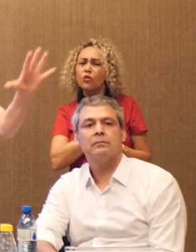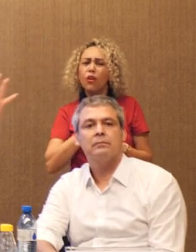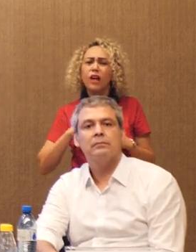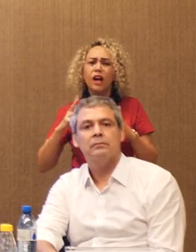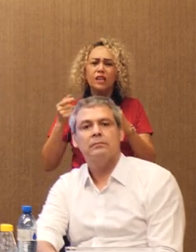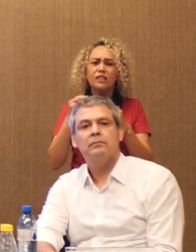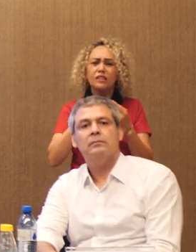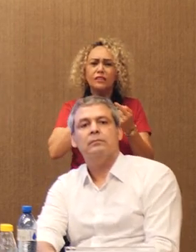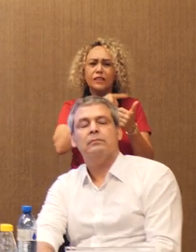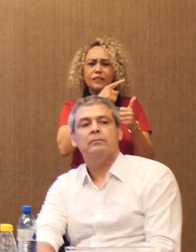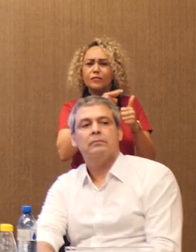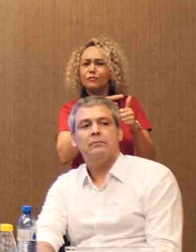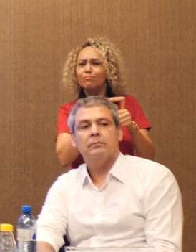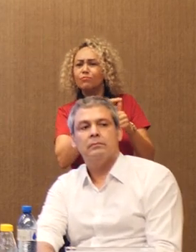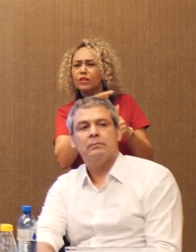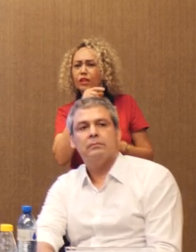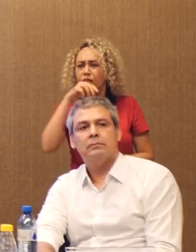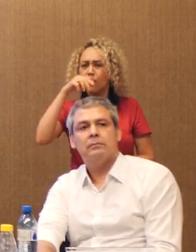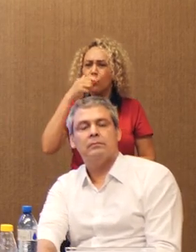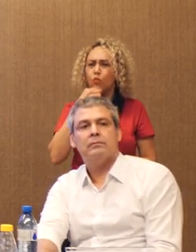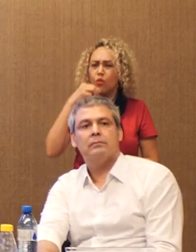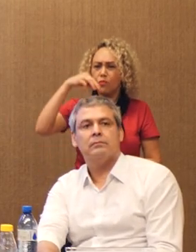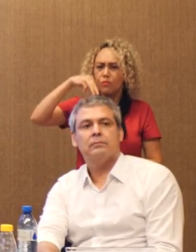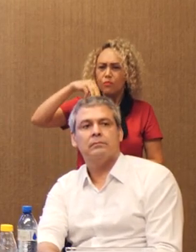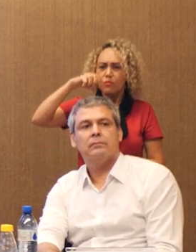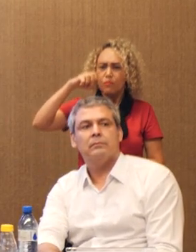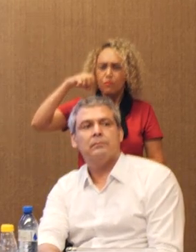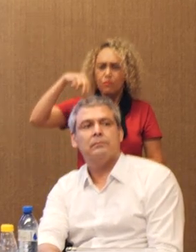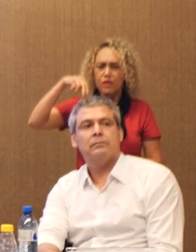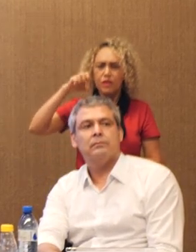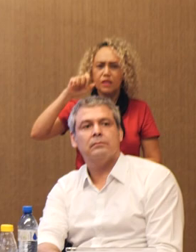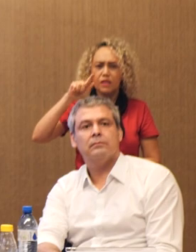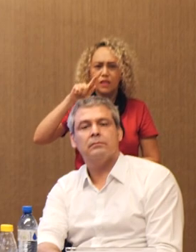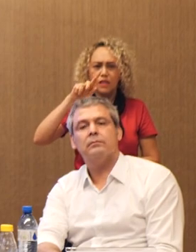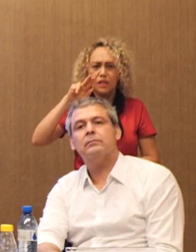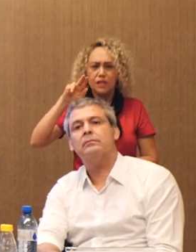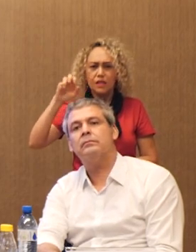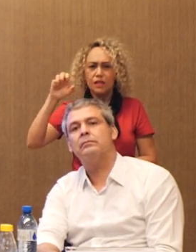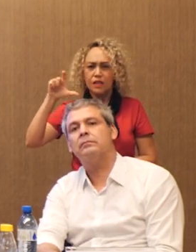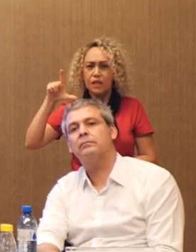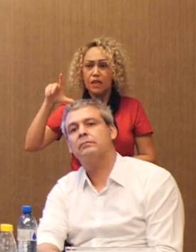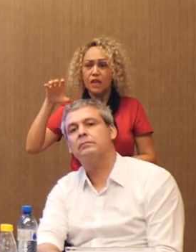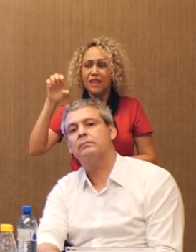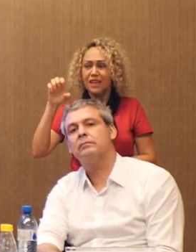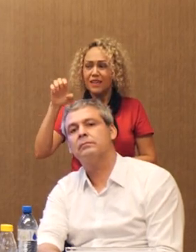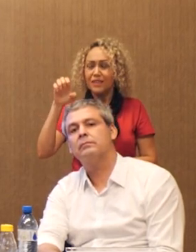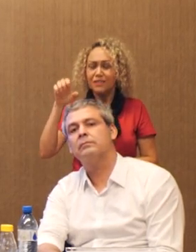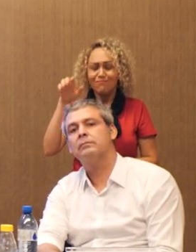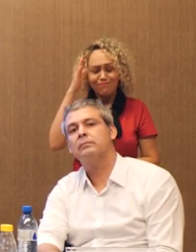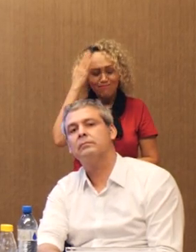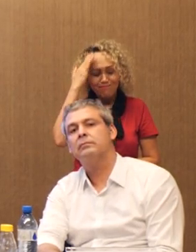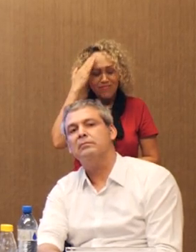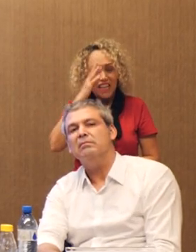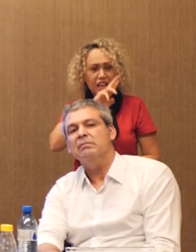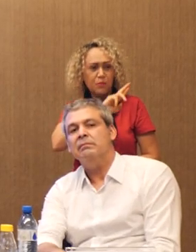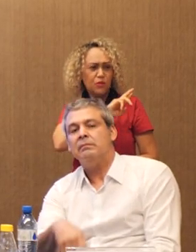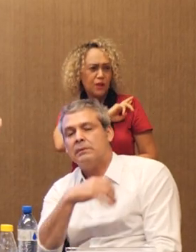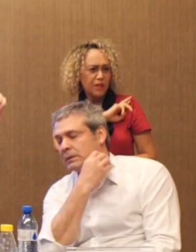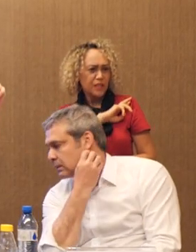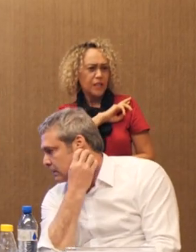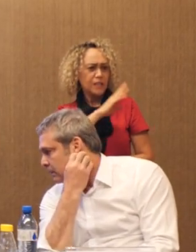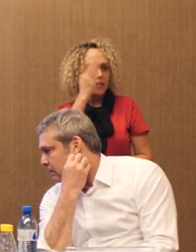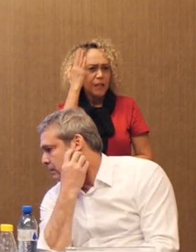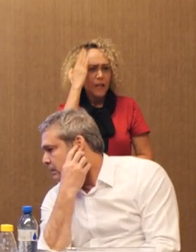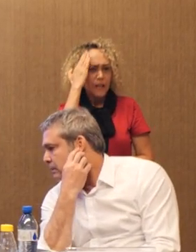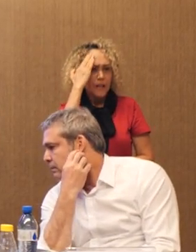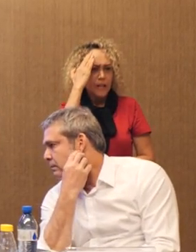cada um e cada uma aqui tem a missão de entender a sua realidade. Fazer a análise